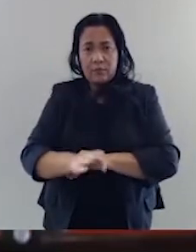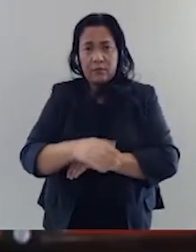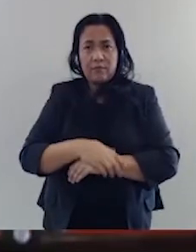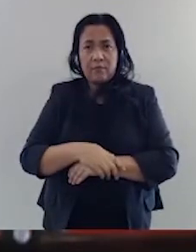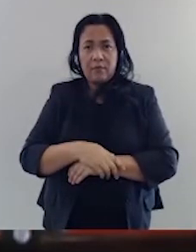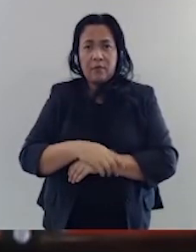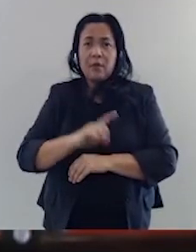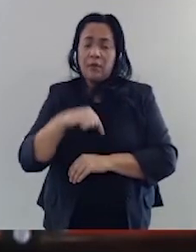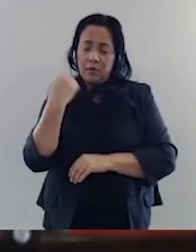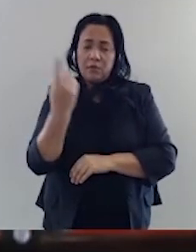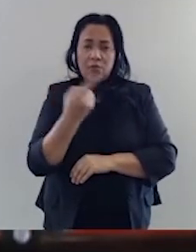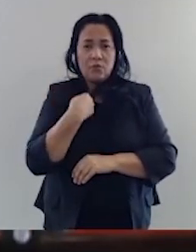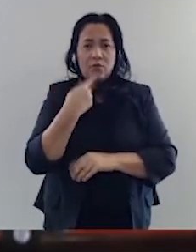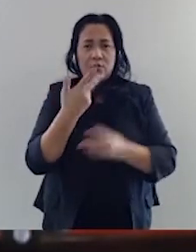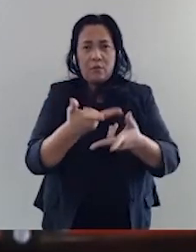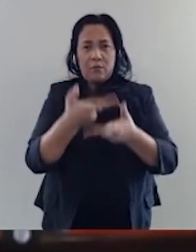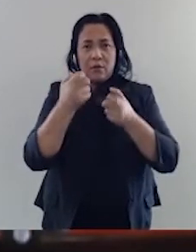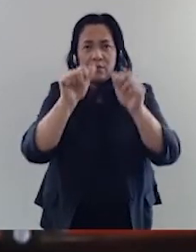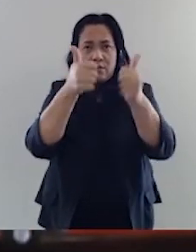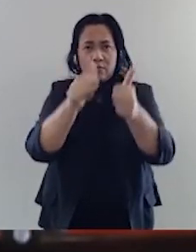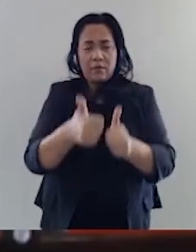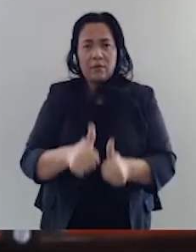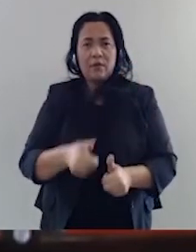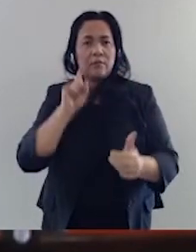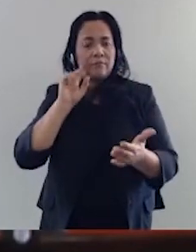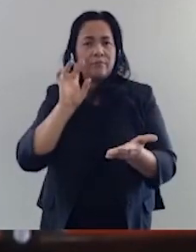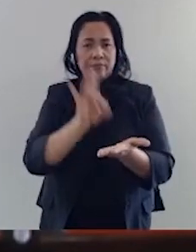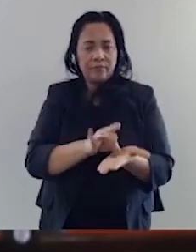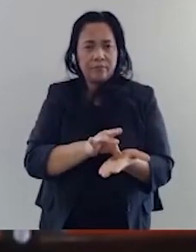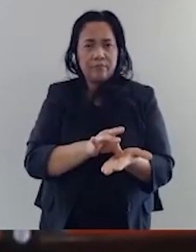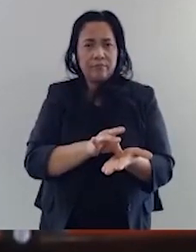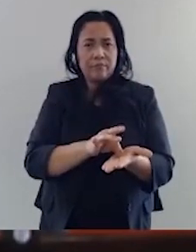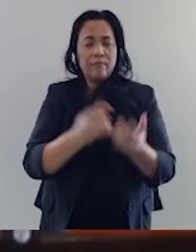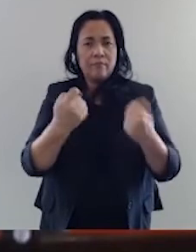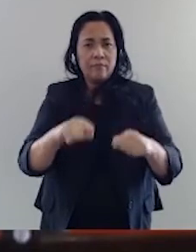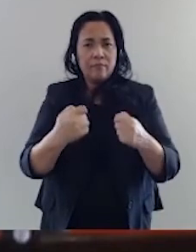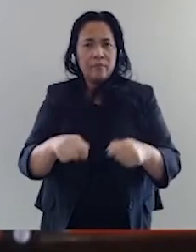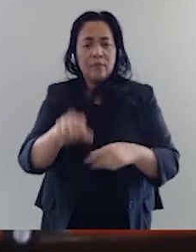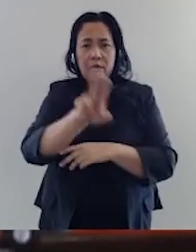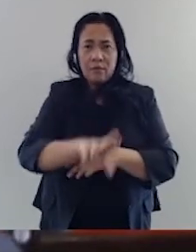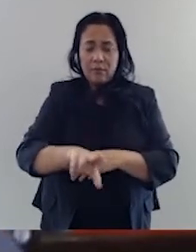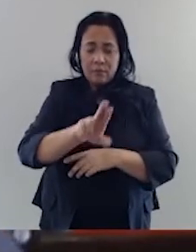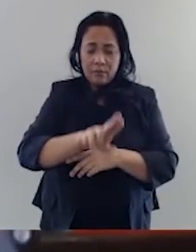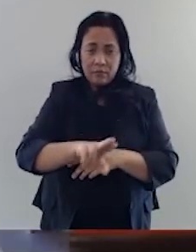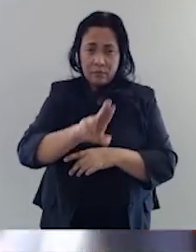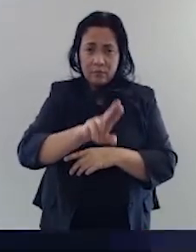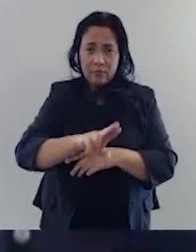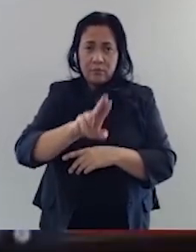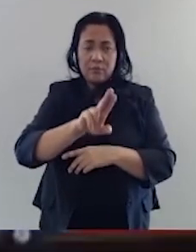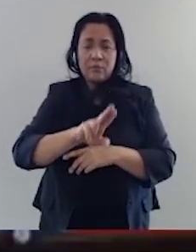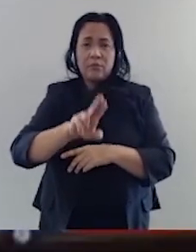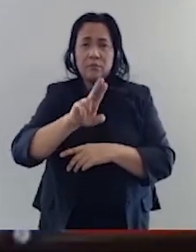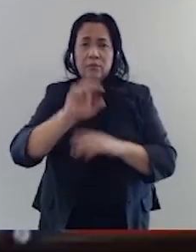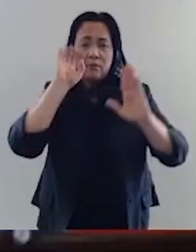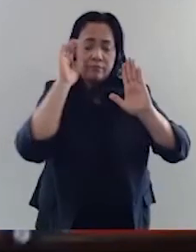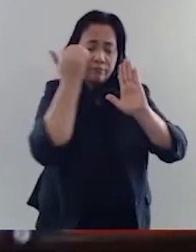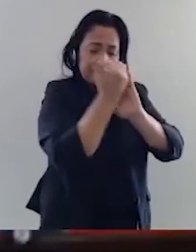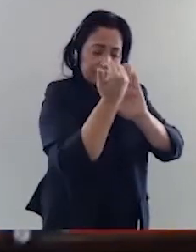nós temos verificado. Para garantir a efetiva aplicação e utilização desse